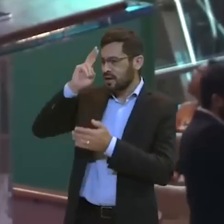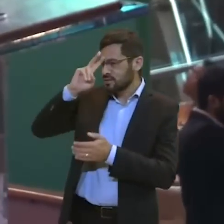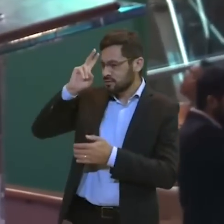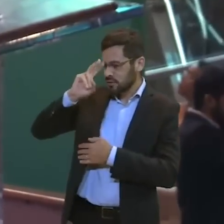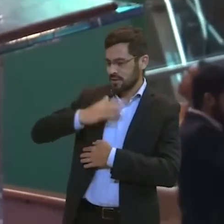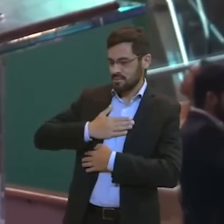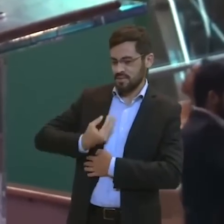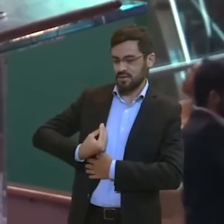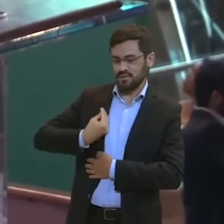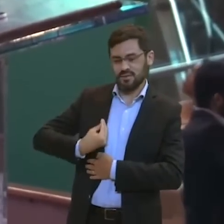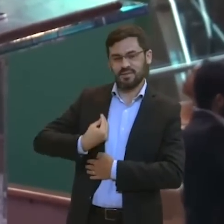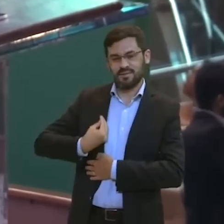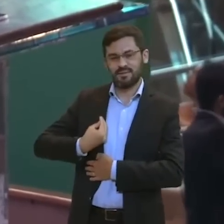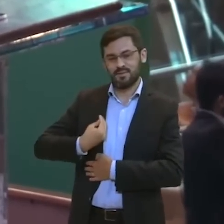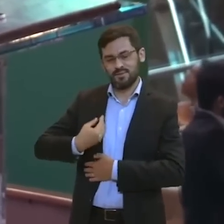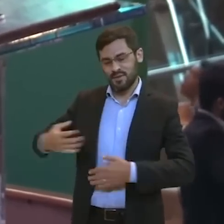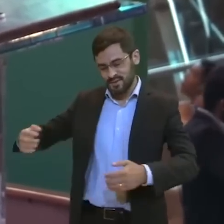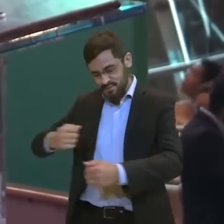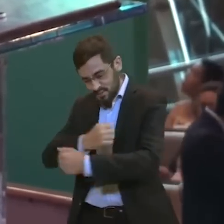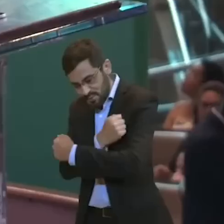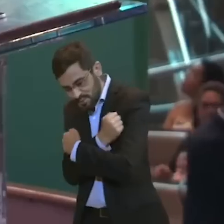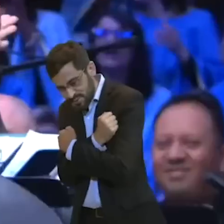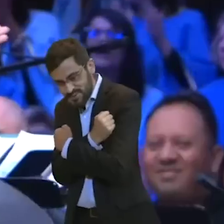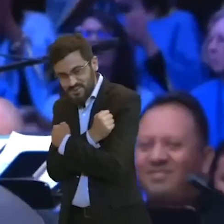da minha vida. Vem cá me dar um abraço, querido.